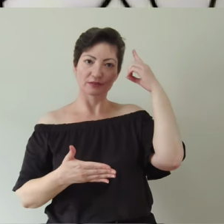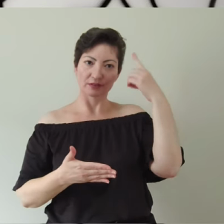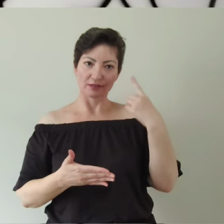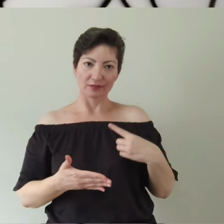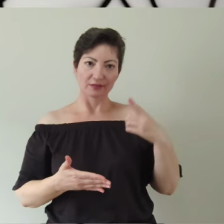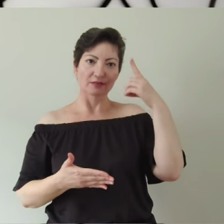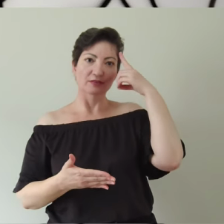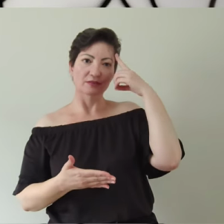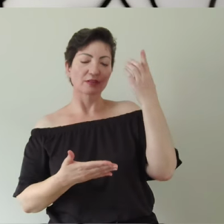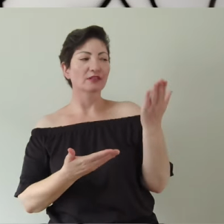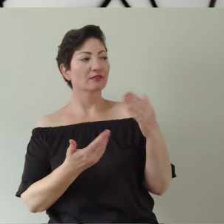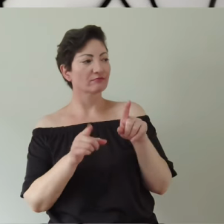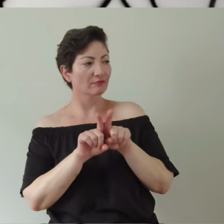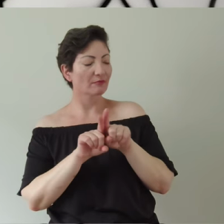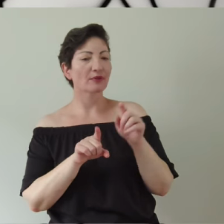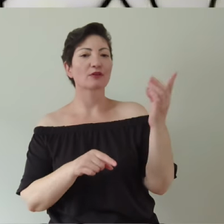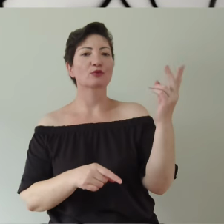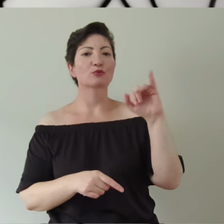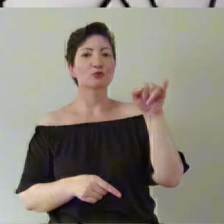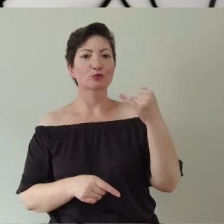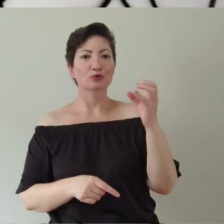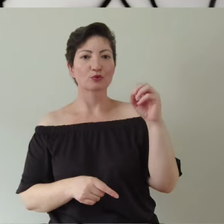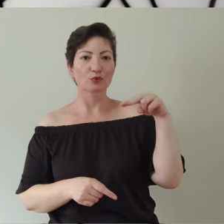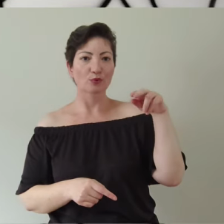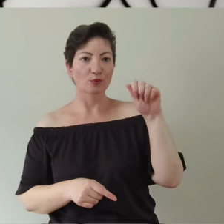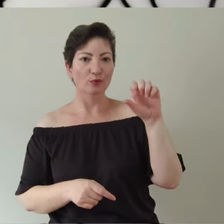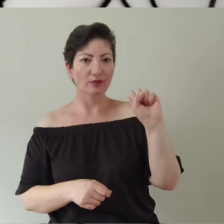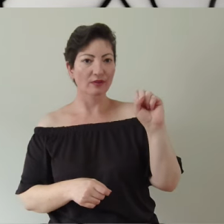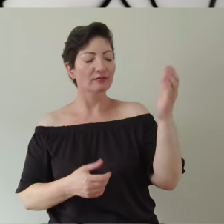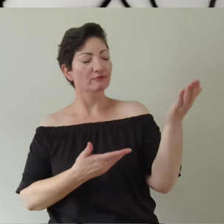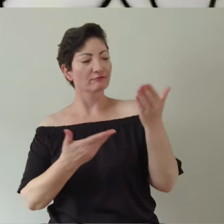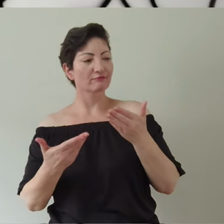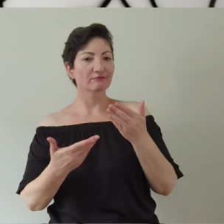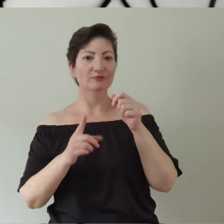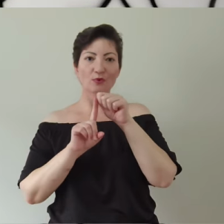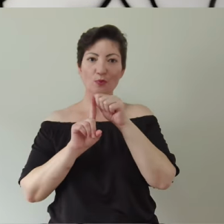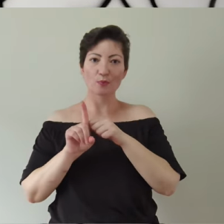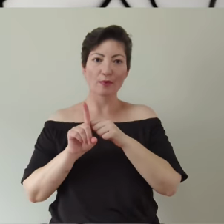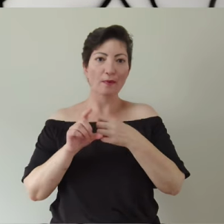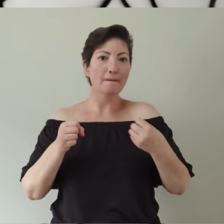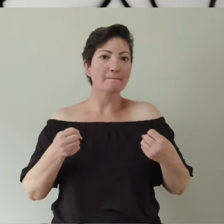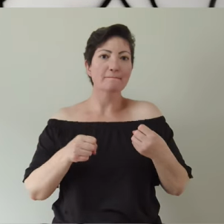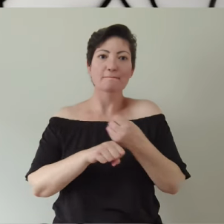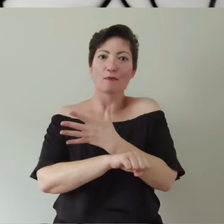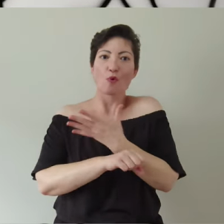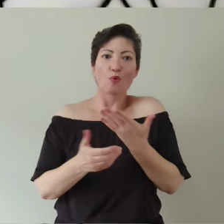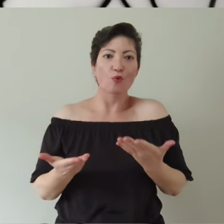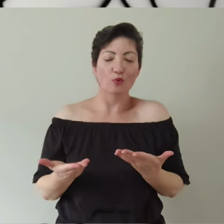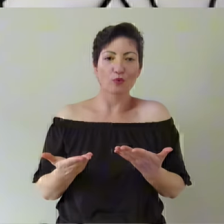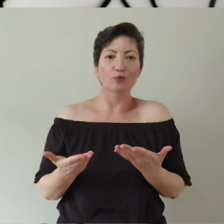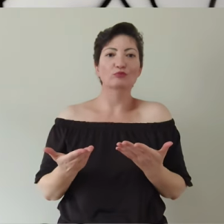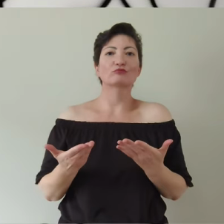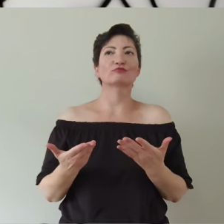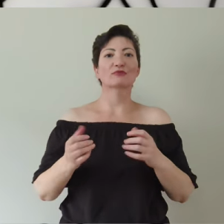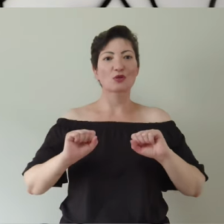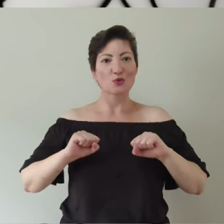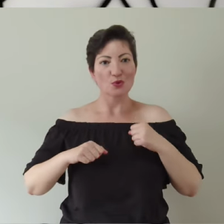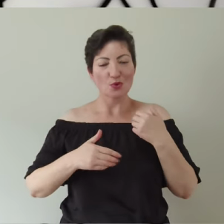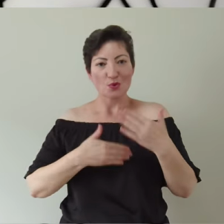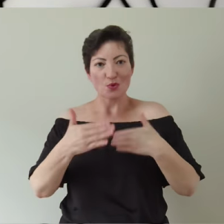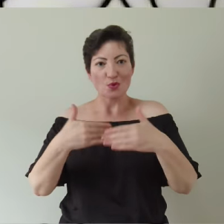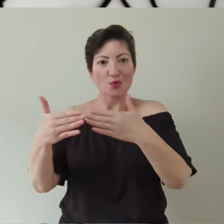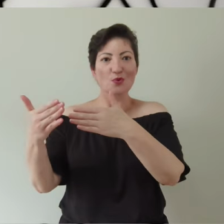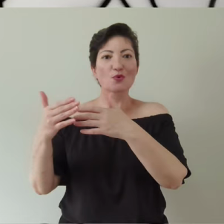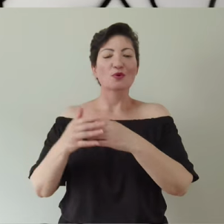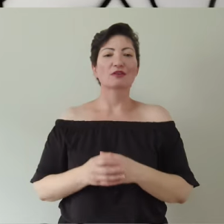também na época estava junto com a gente, e em um mês o espetáculo estava montado, né? Foi uma maratona, né,